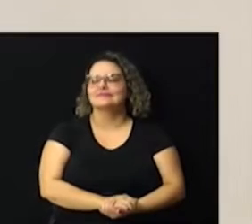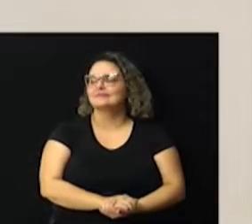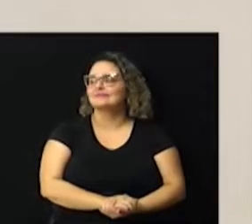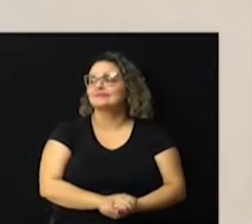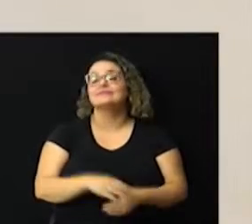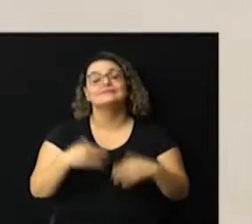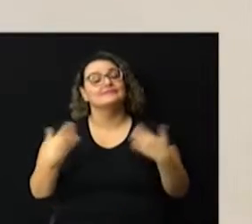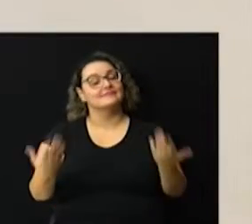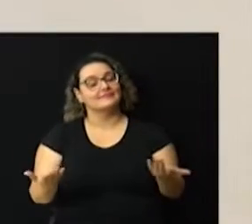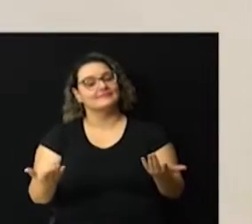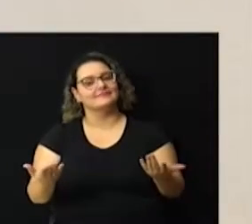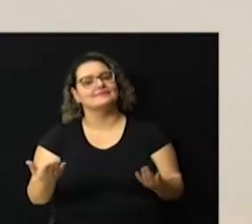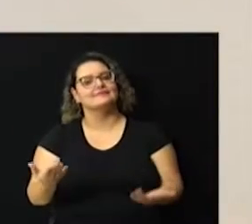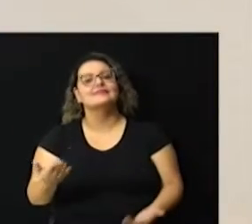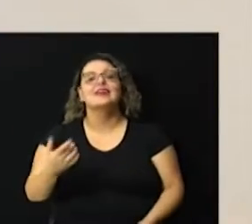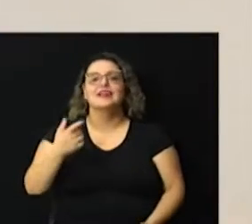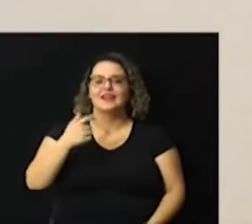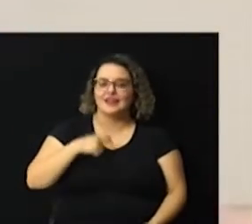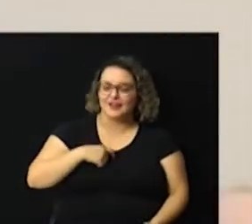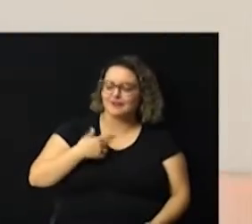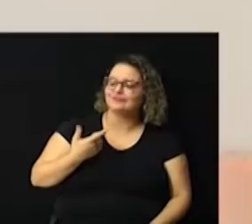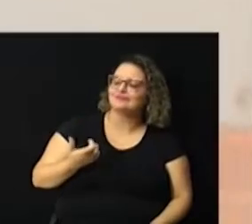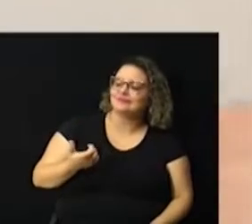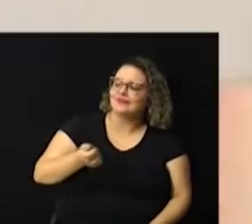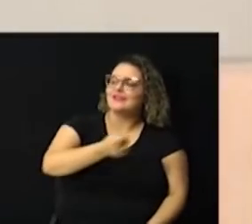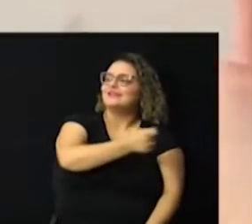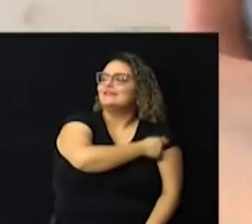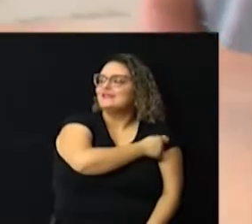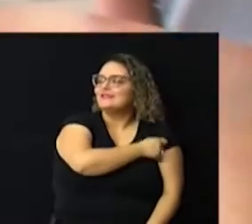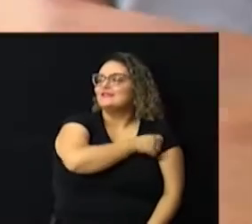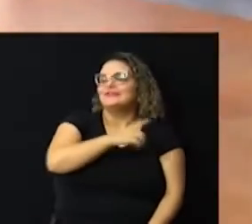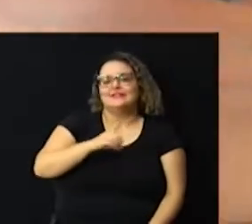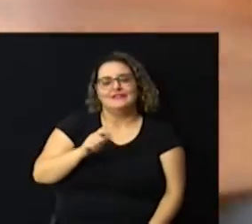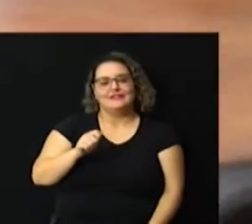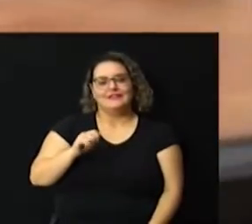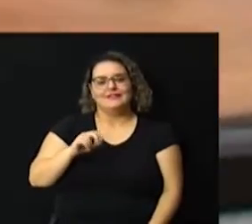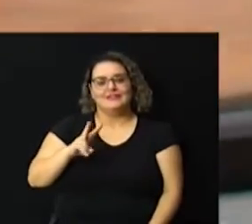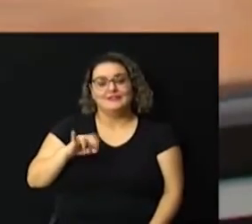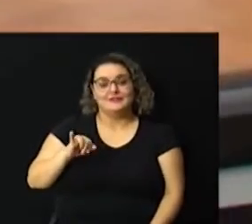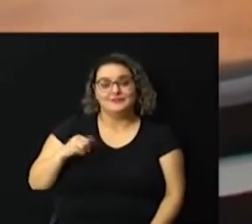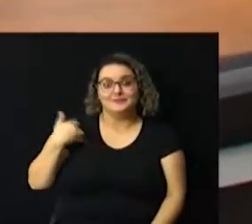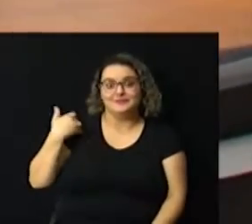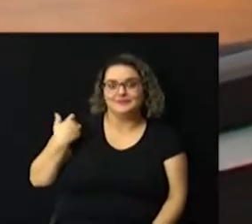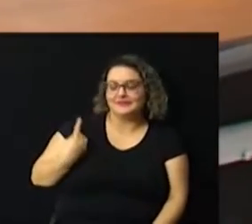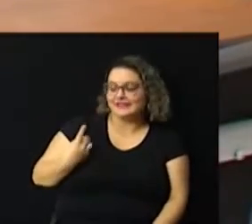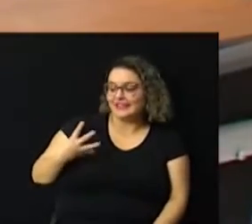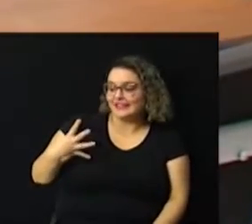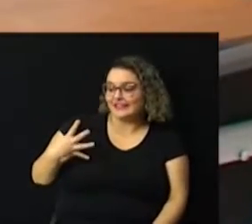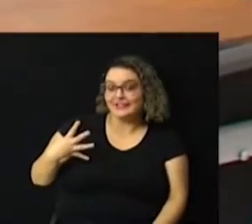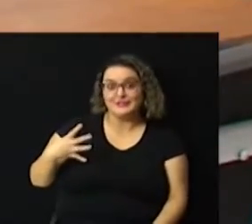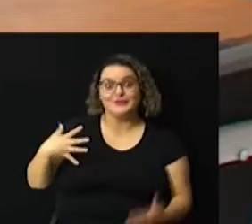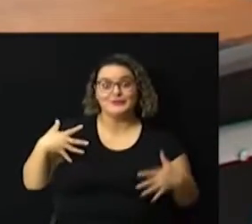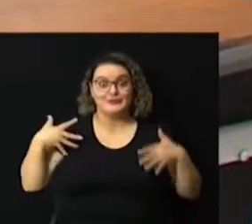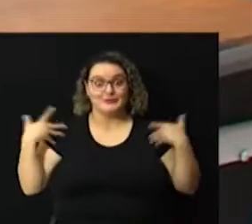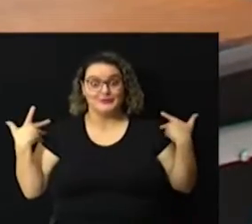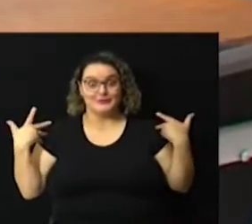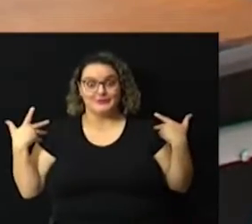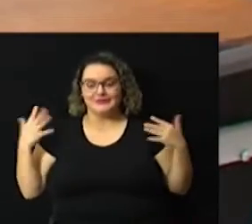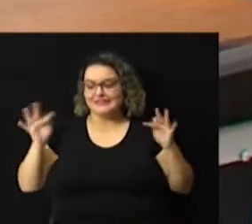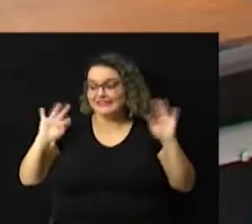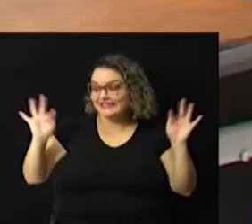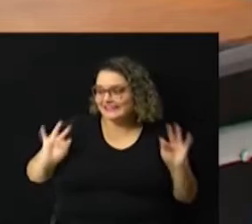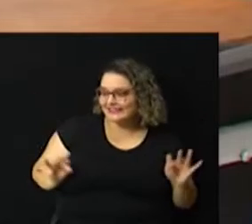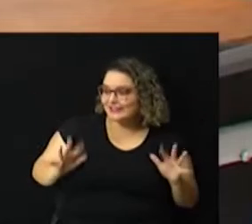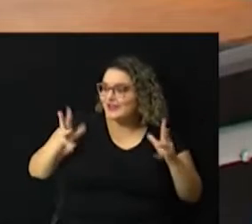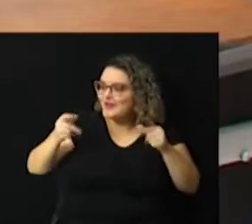Bom, e como prometido, eu estou aqui com o Davi, aluno de 14 anos, está feliz da vida, todo orgulhoso também, porque fez parte